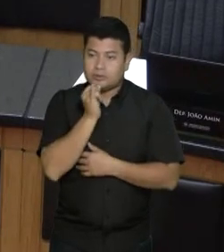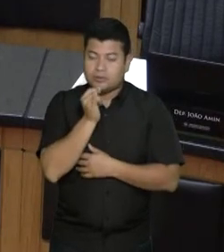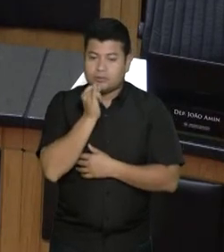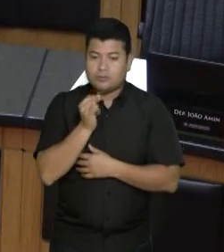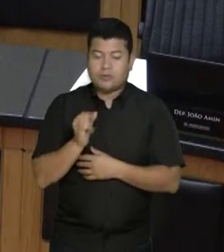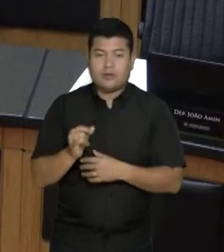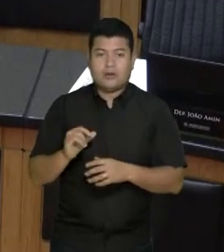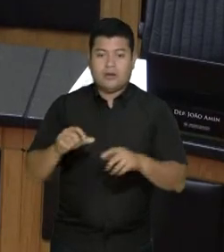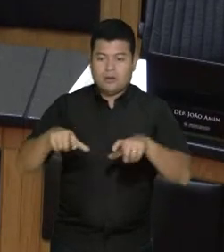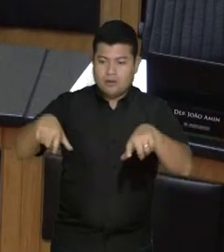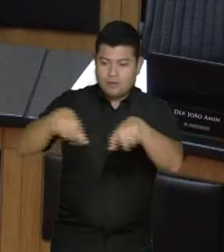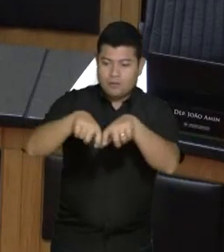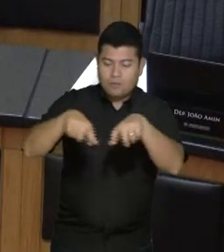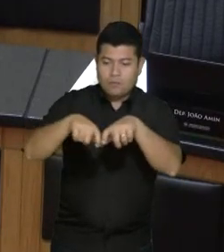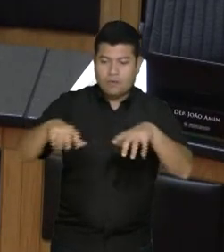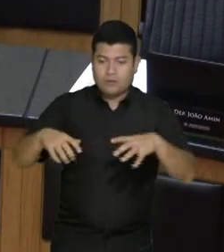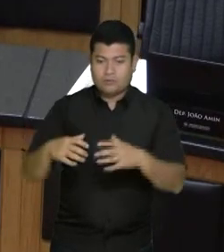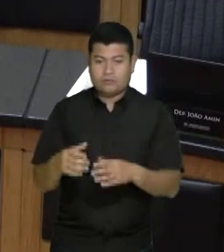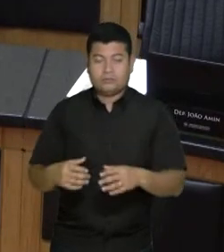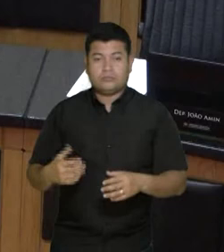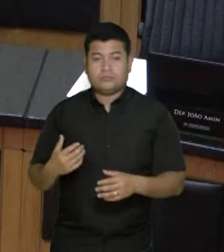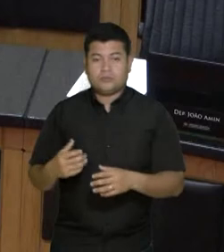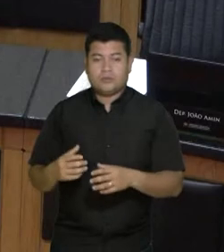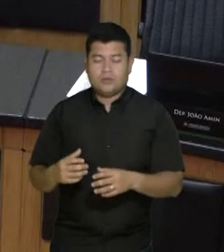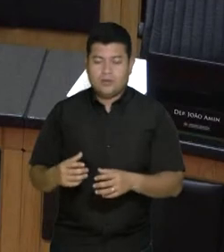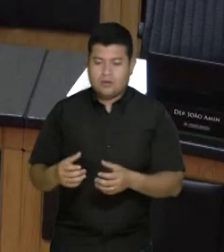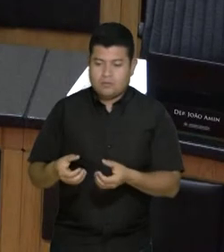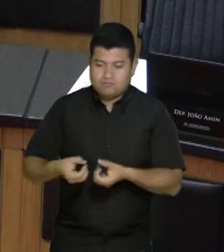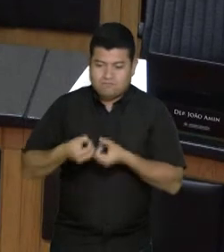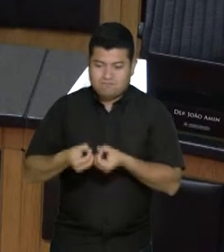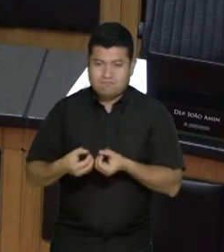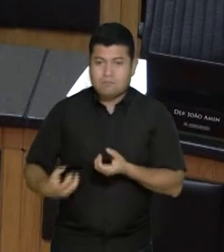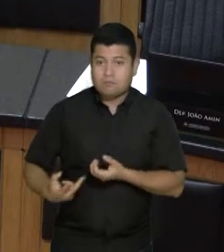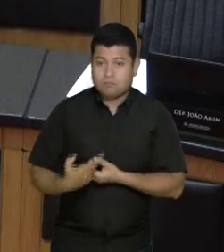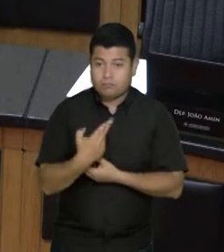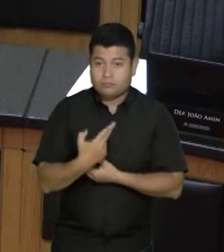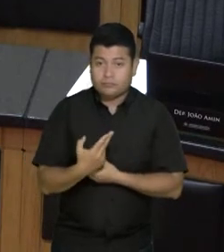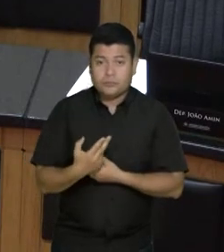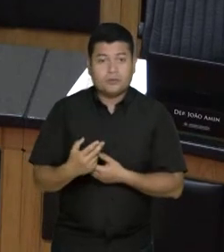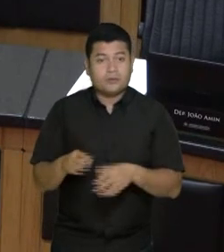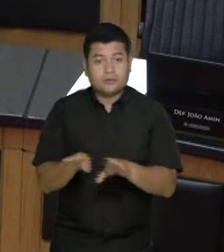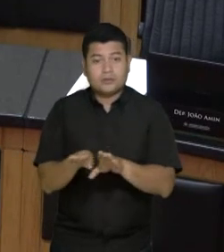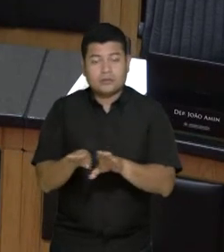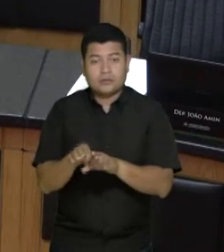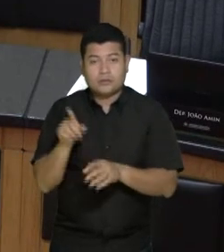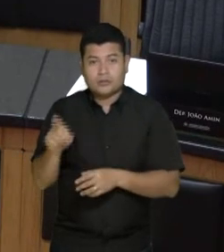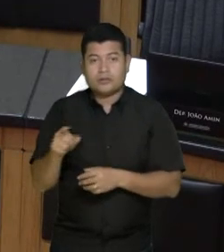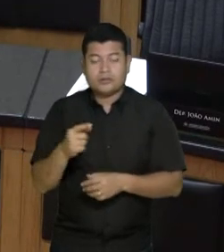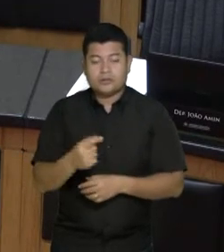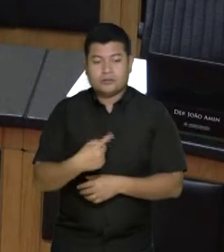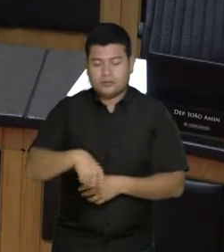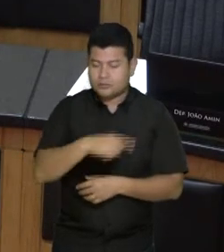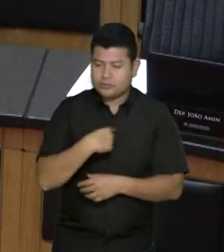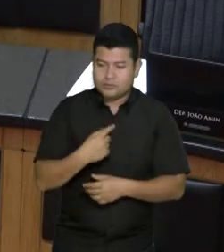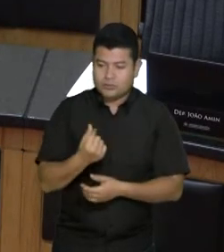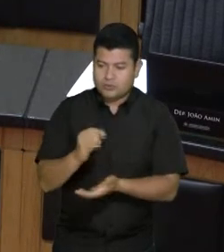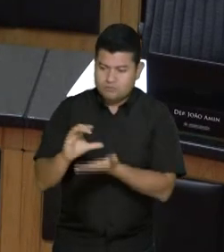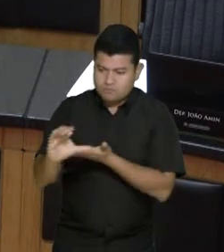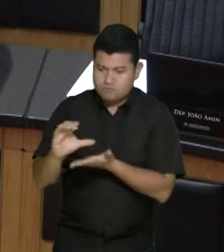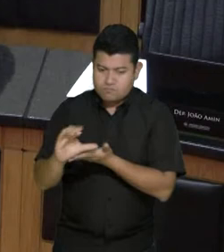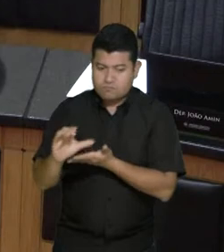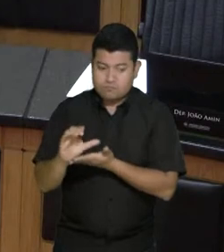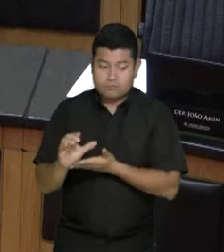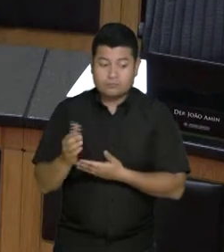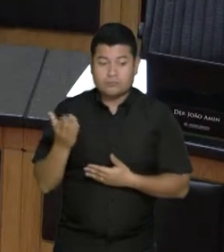de hidroterapia, as castrações dos animais. E é interessante, quando você coloca recursos numa cidade,